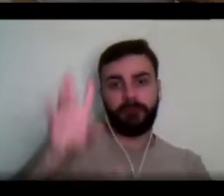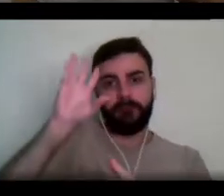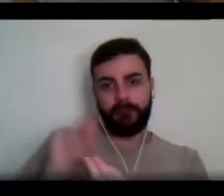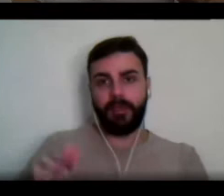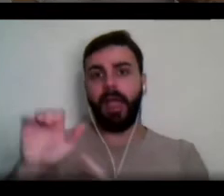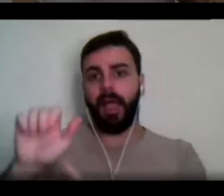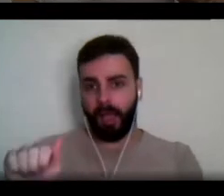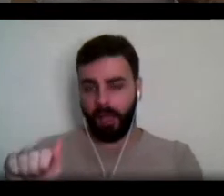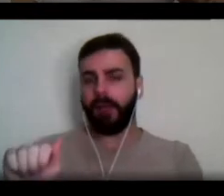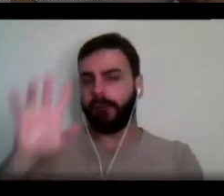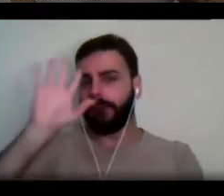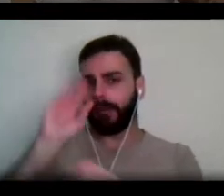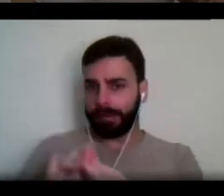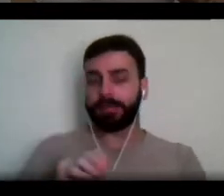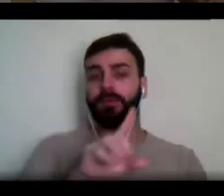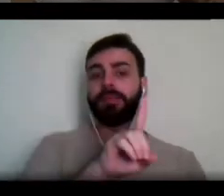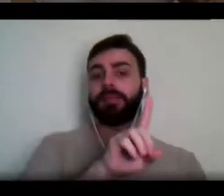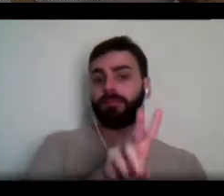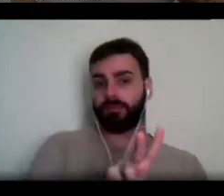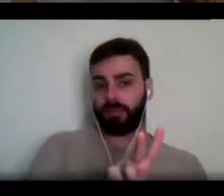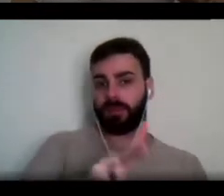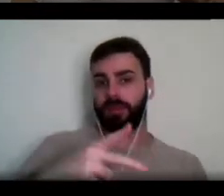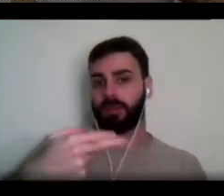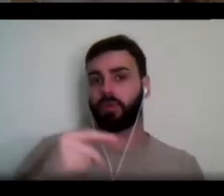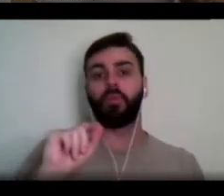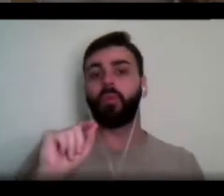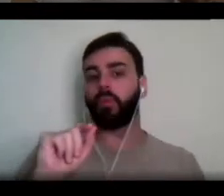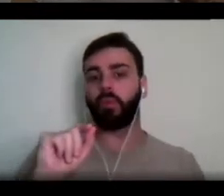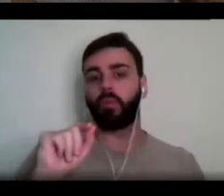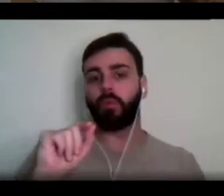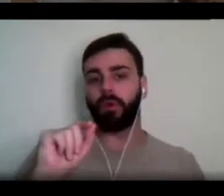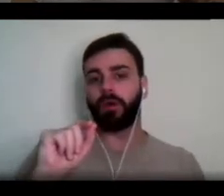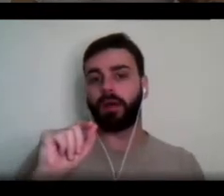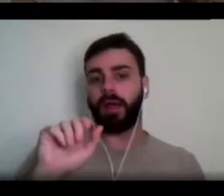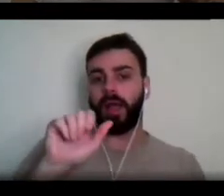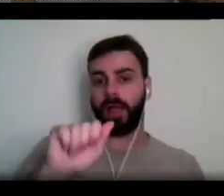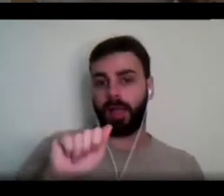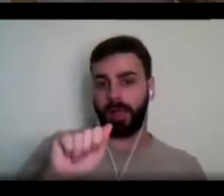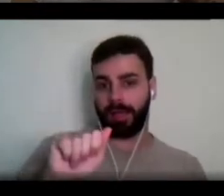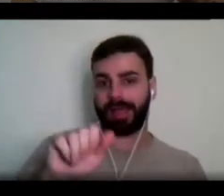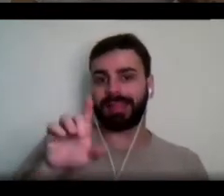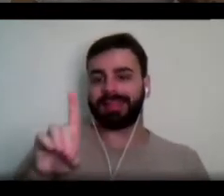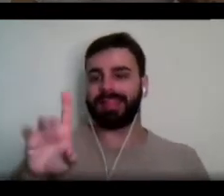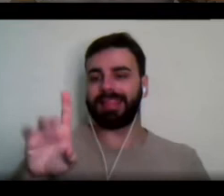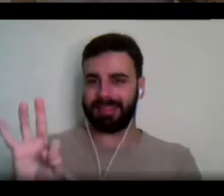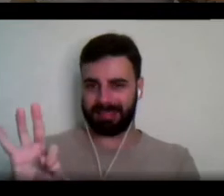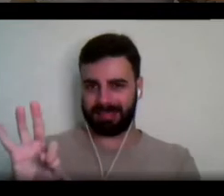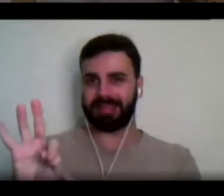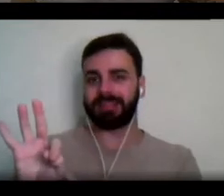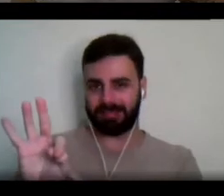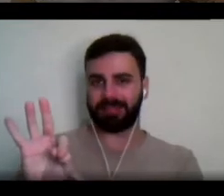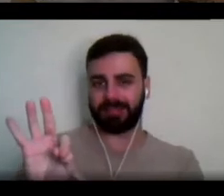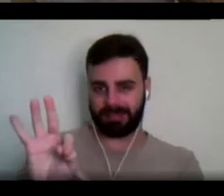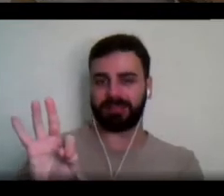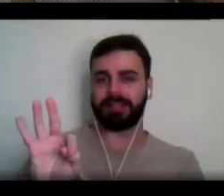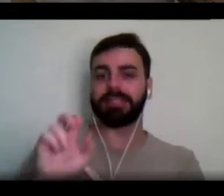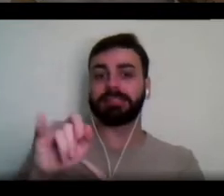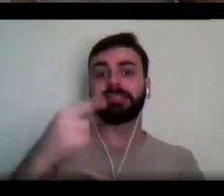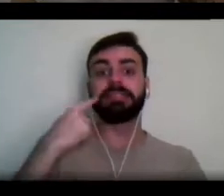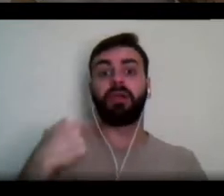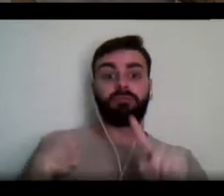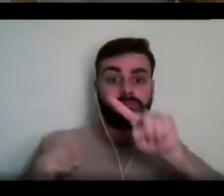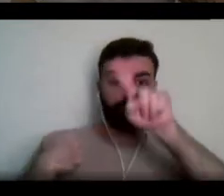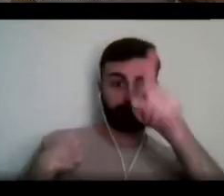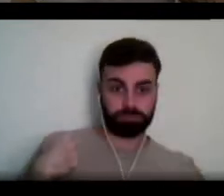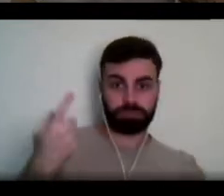essa constante, eu vou ter que dv é igual a 1a dt, né?